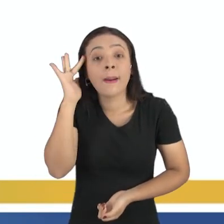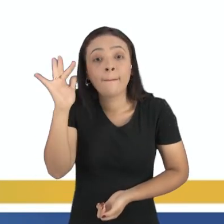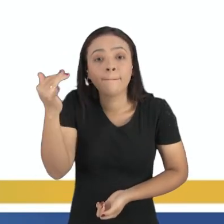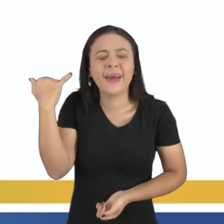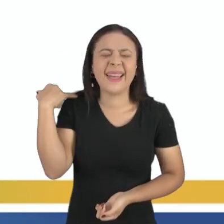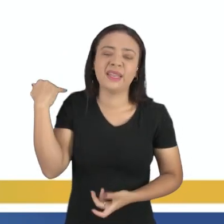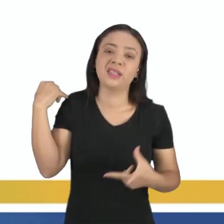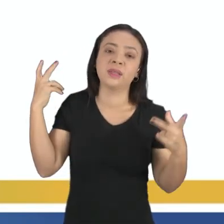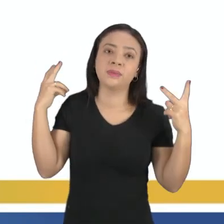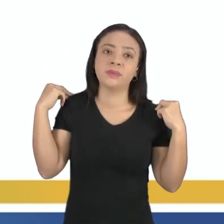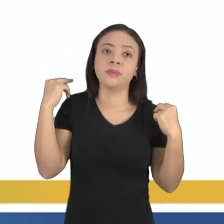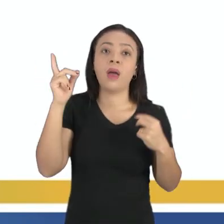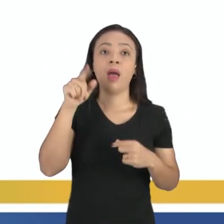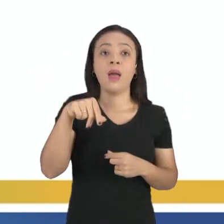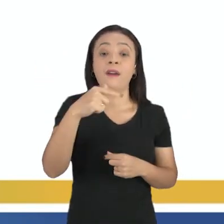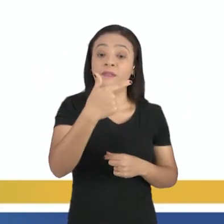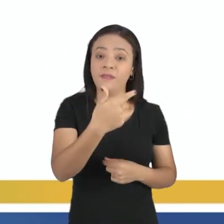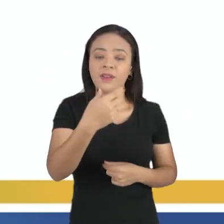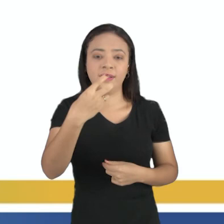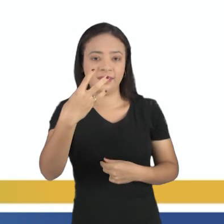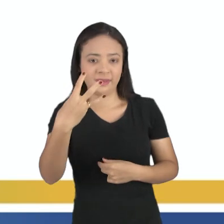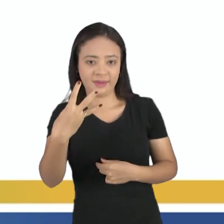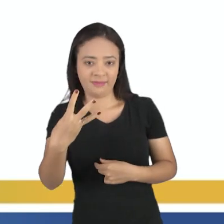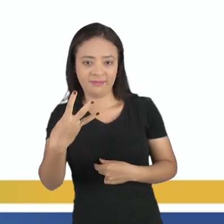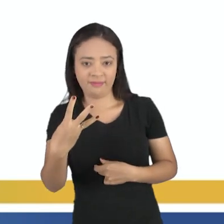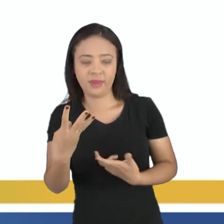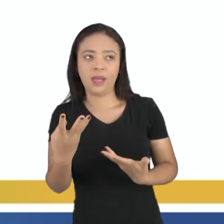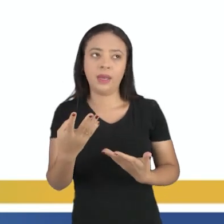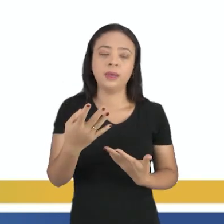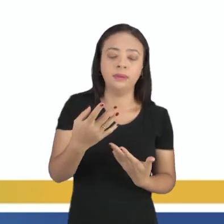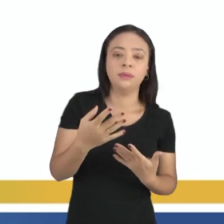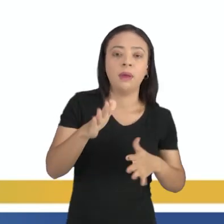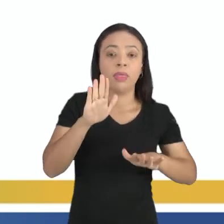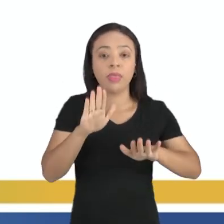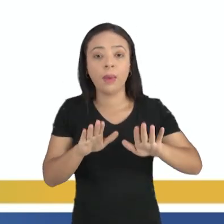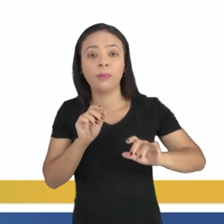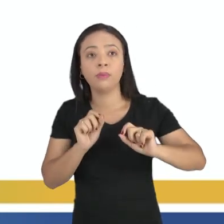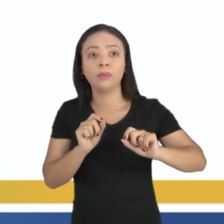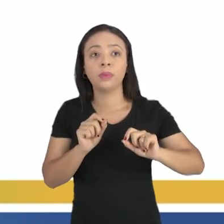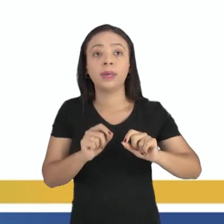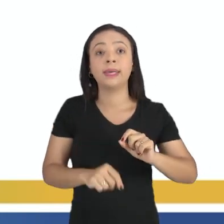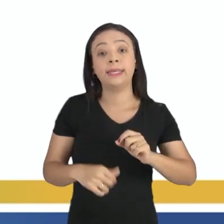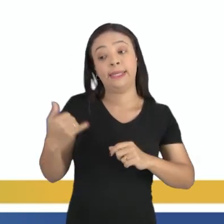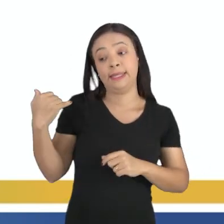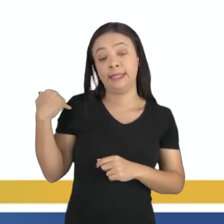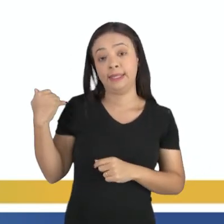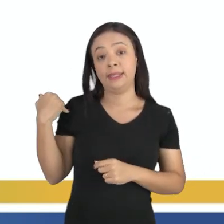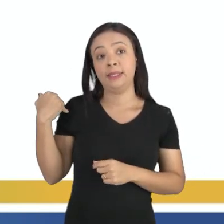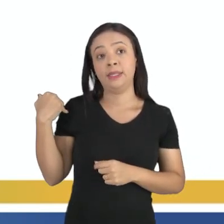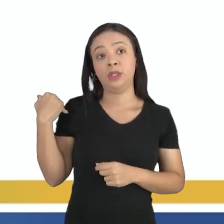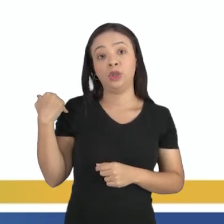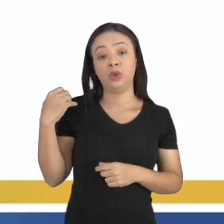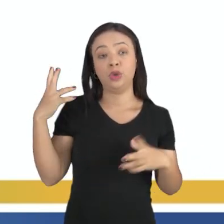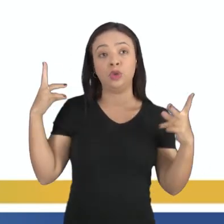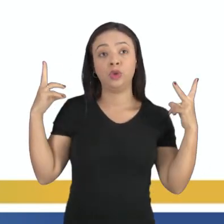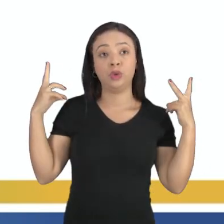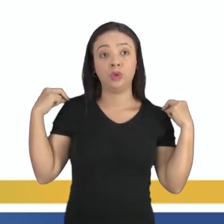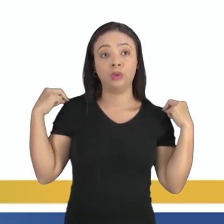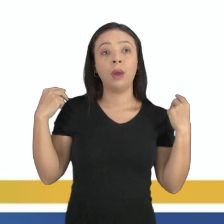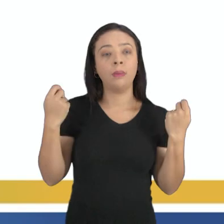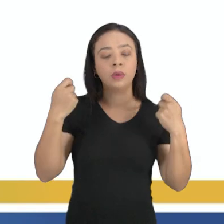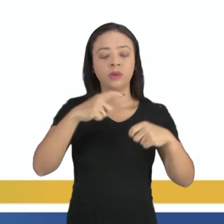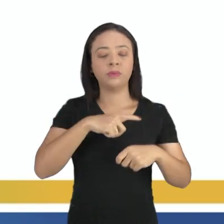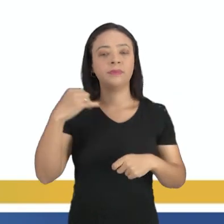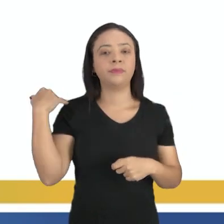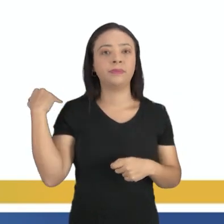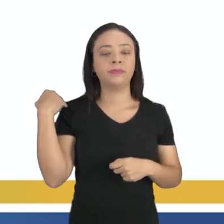na verdade, 23, né? E dependendo da idade do motorista, podemos também ter a idade